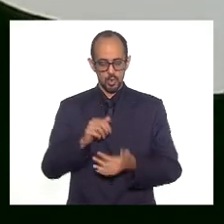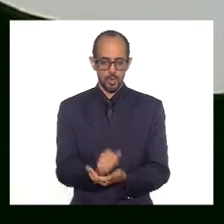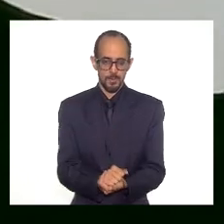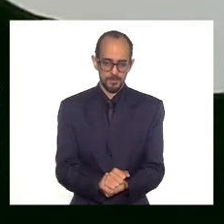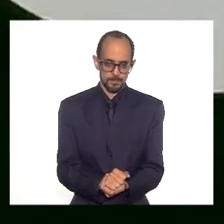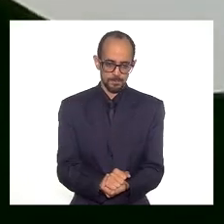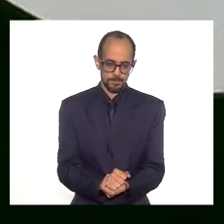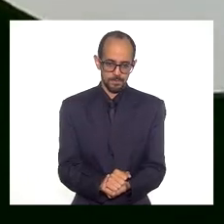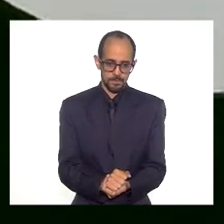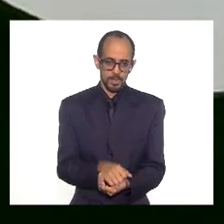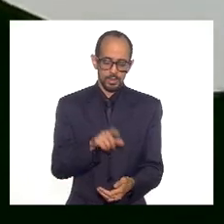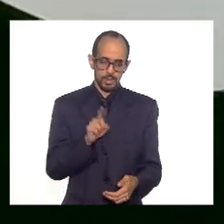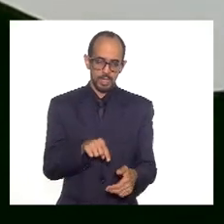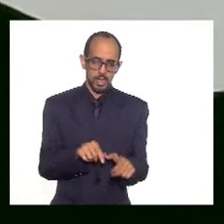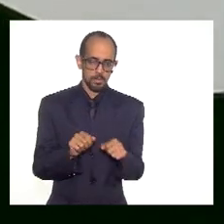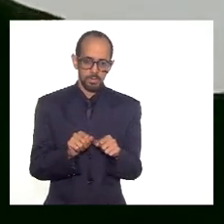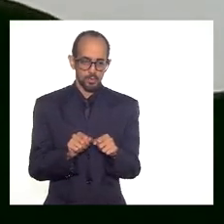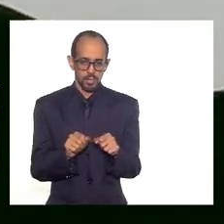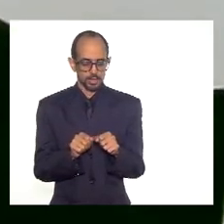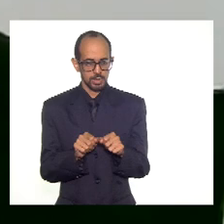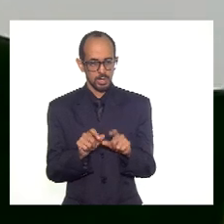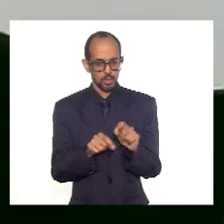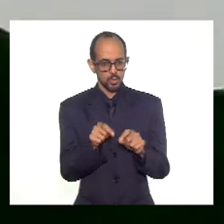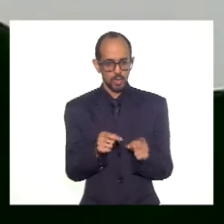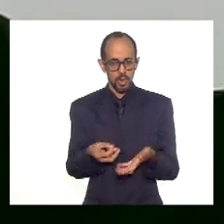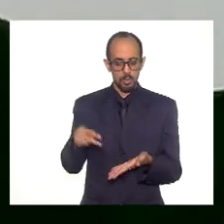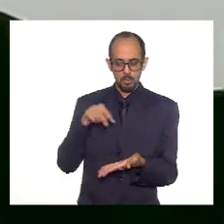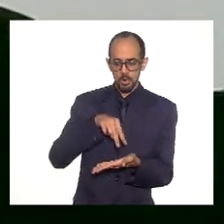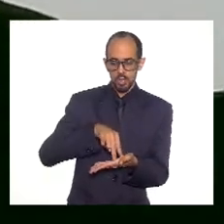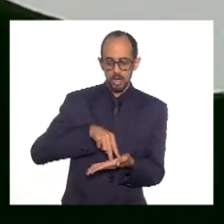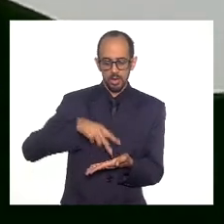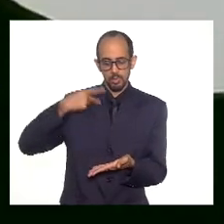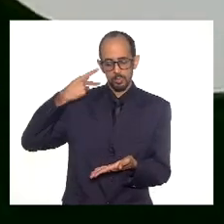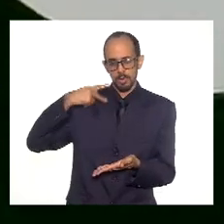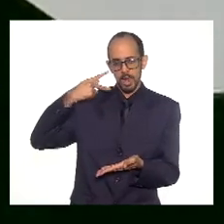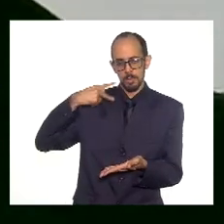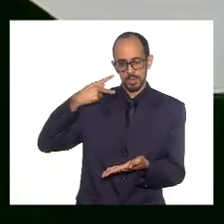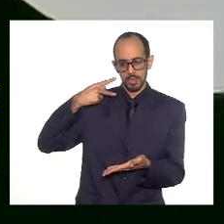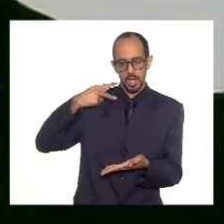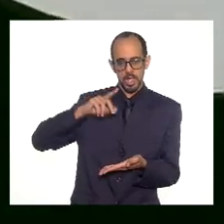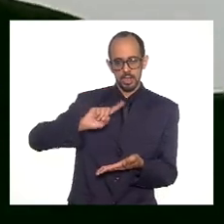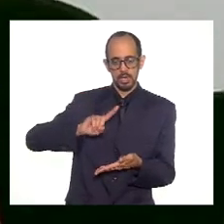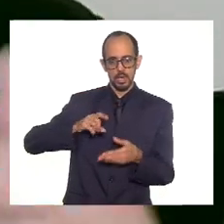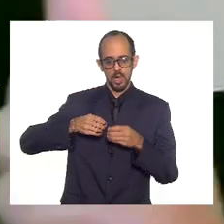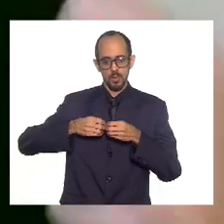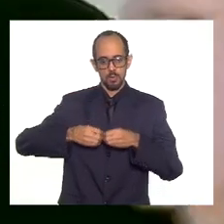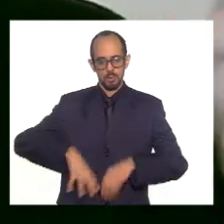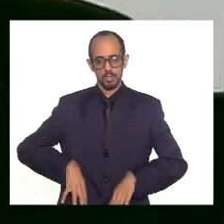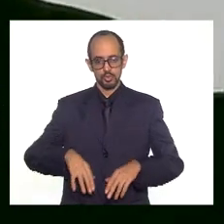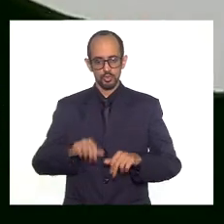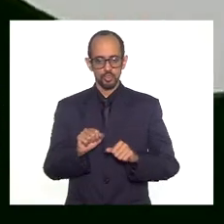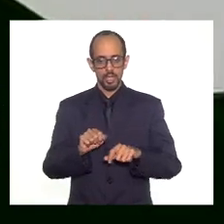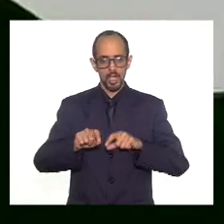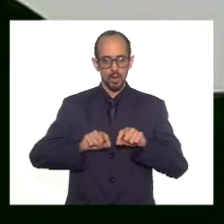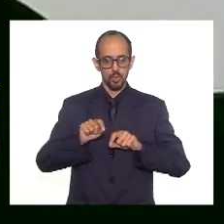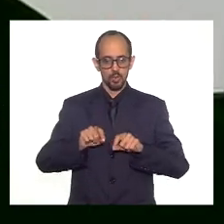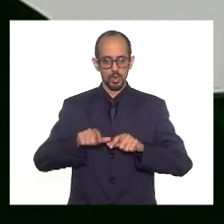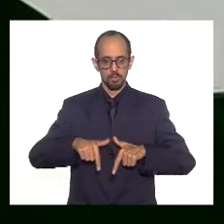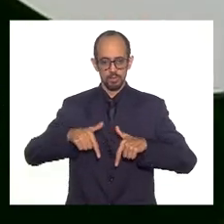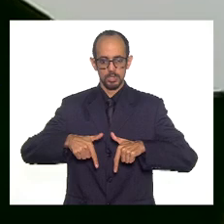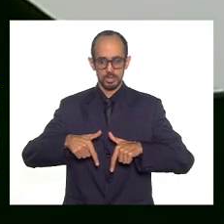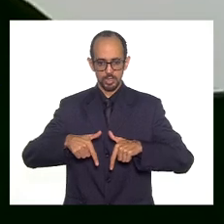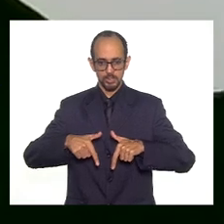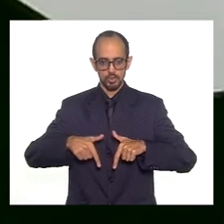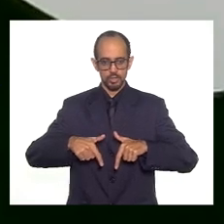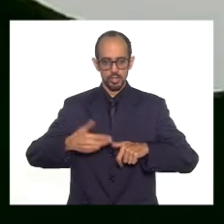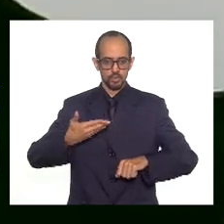aqui o protagonismo do parlamento, do parlamentar, sem prejudicar a iniciativa de um colega que